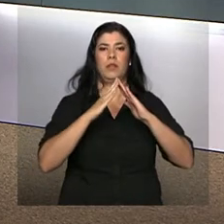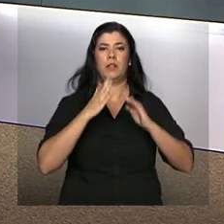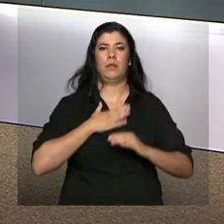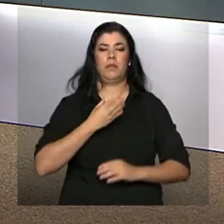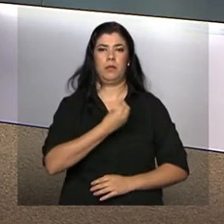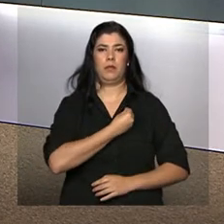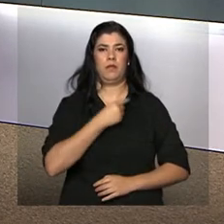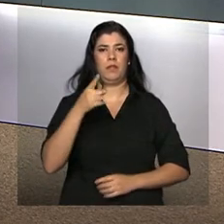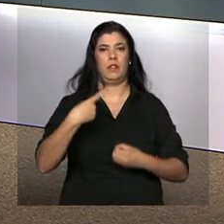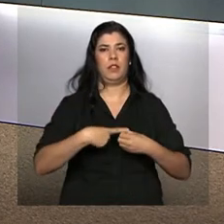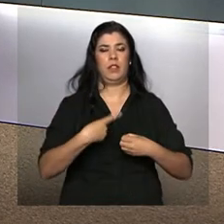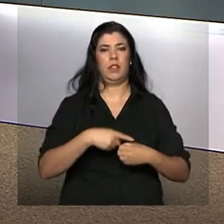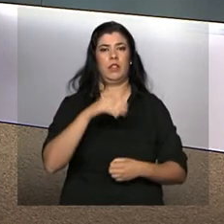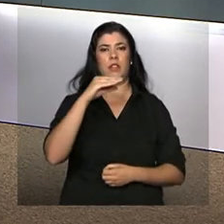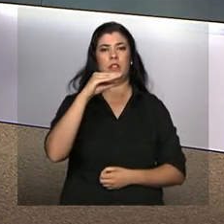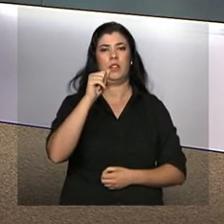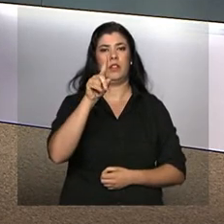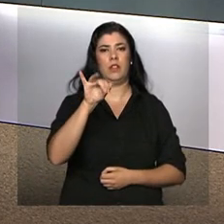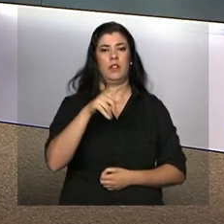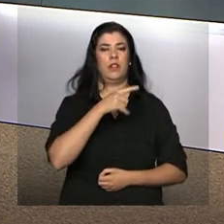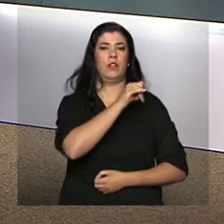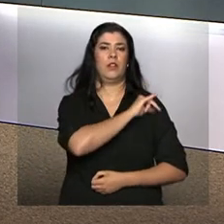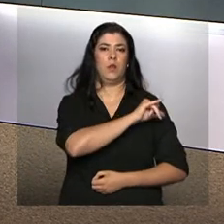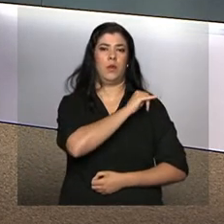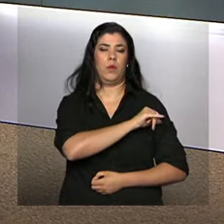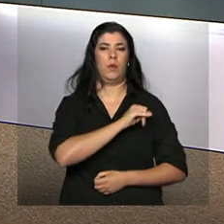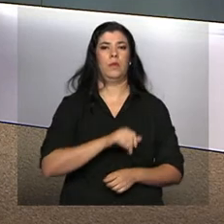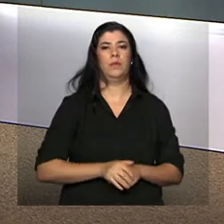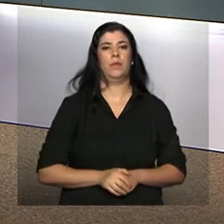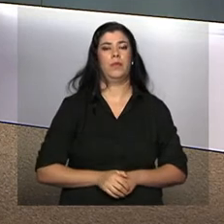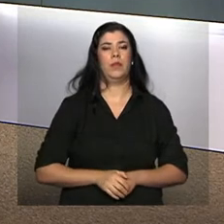Vida em Duque de Caxias, no Rio de Janeiro.